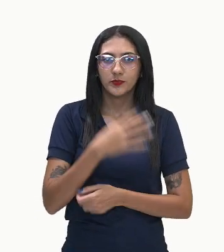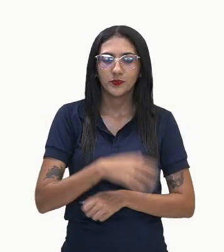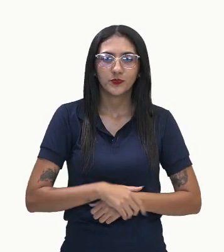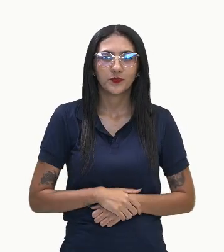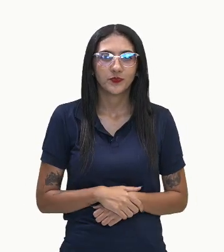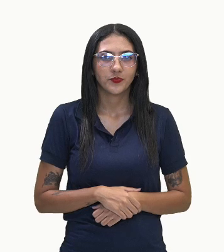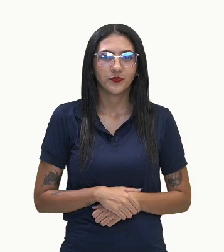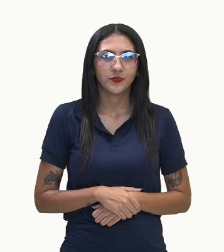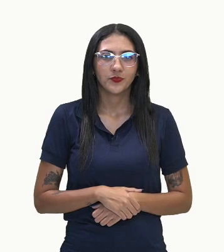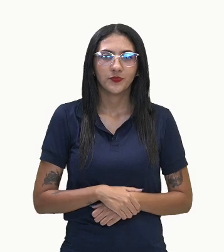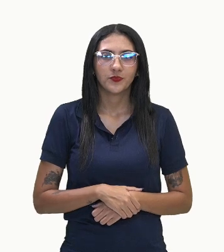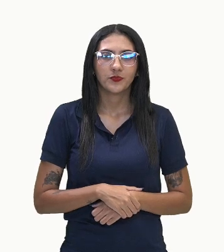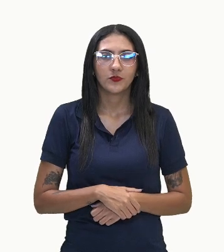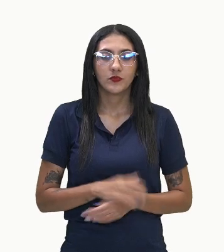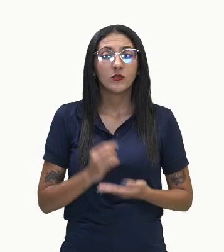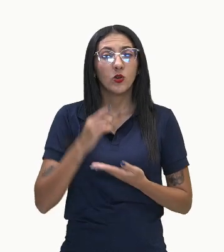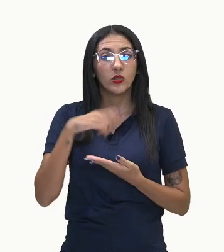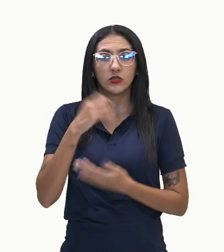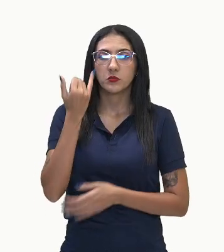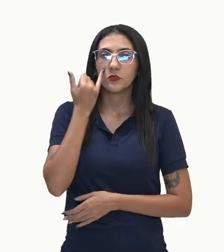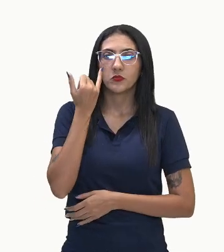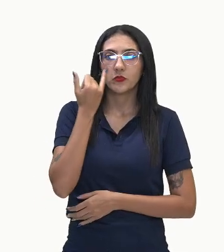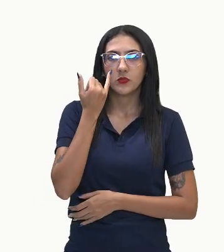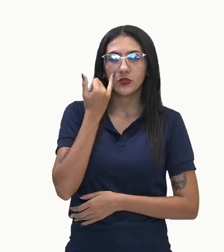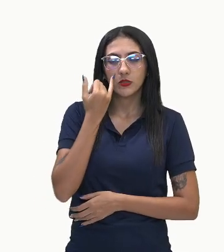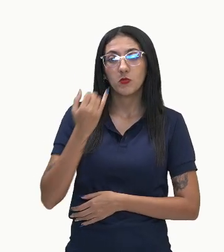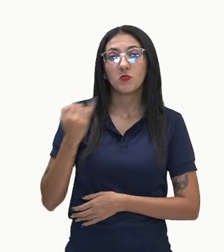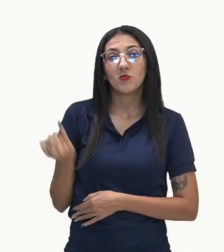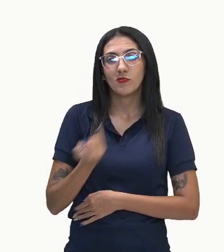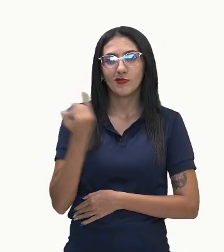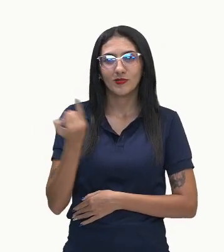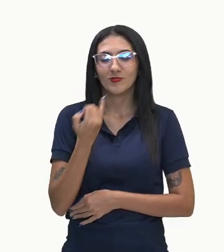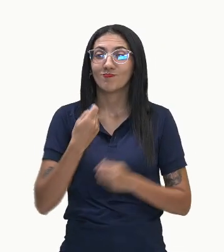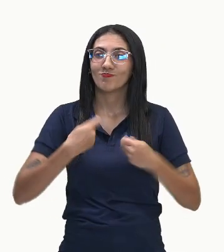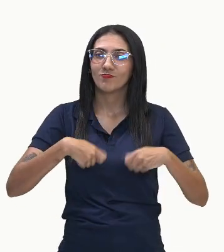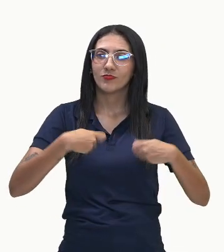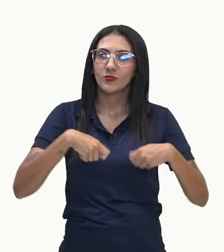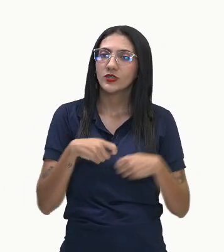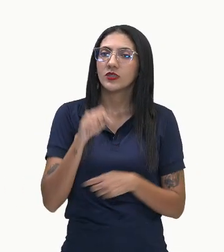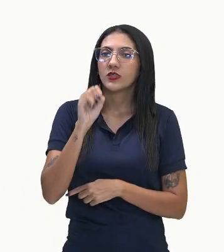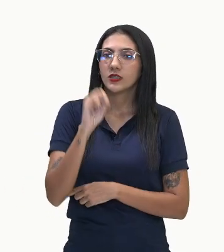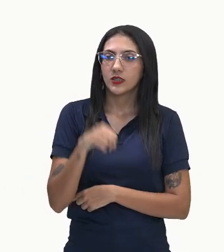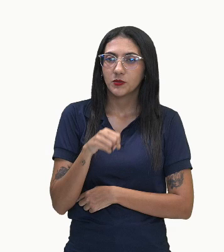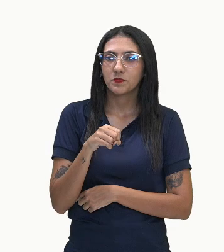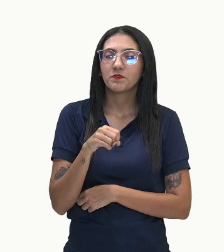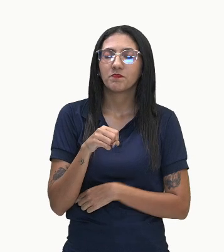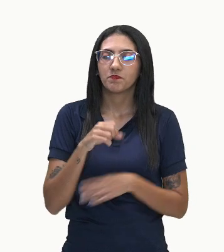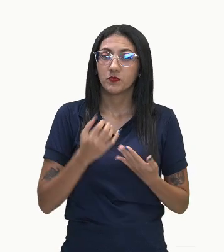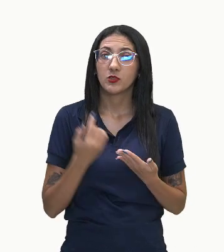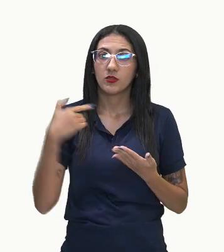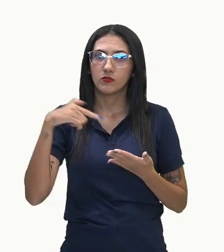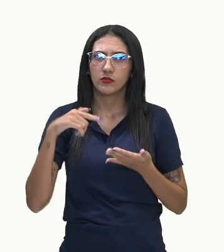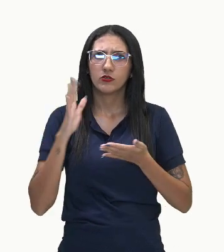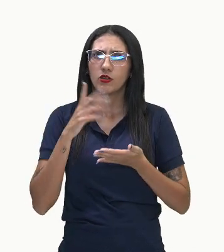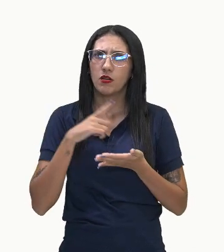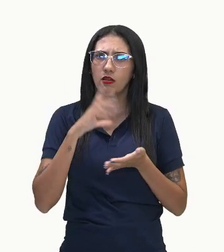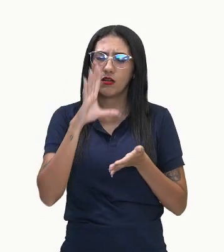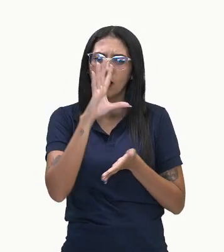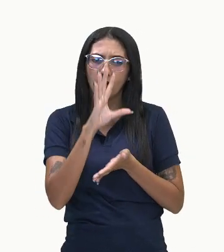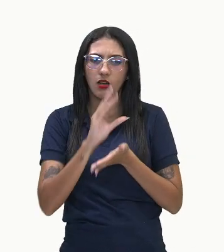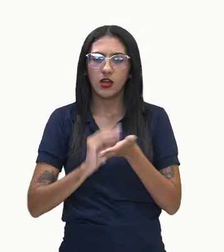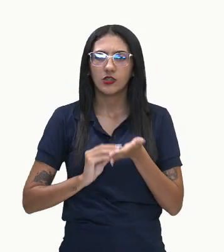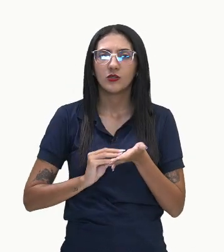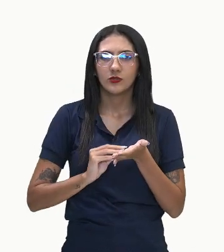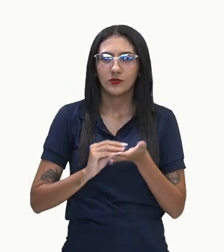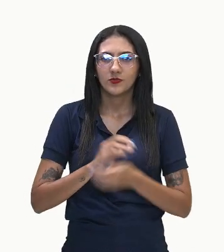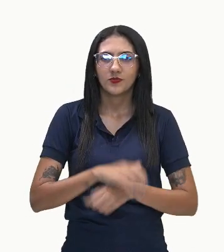ok? Isso é um dado muito importante, é necessário, vai colocando aí no seu